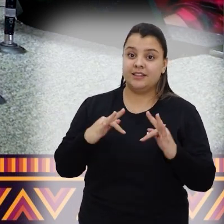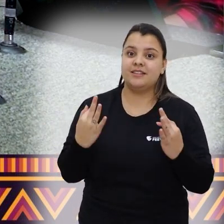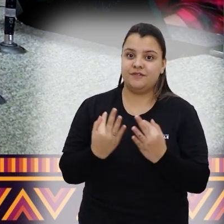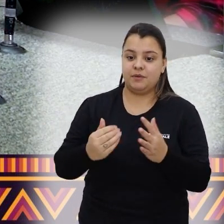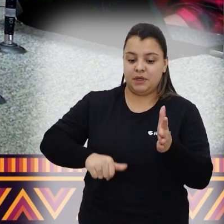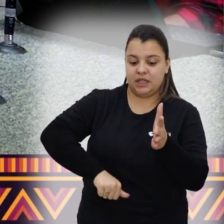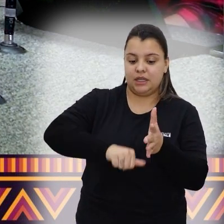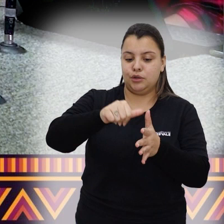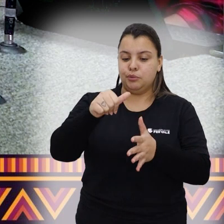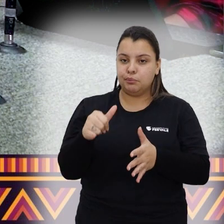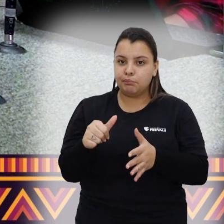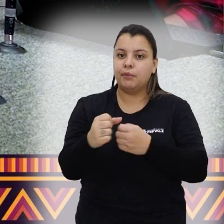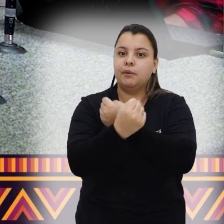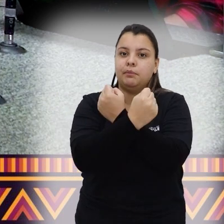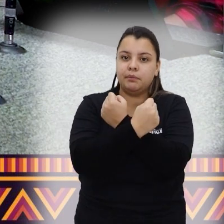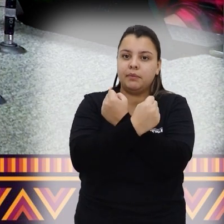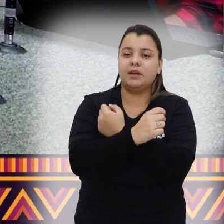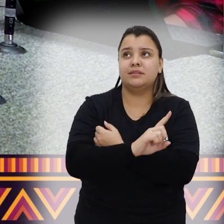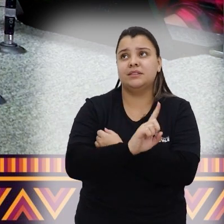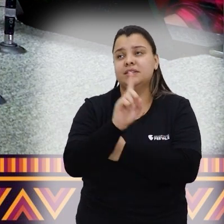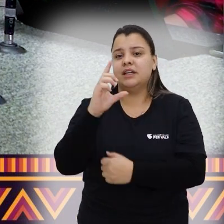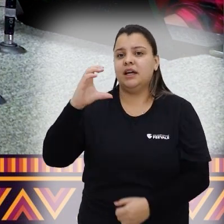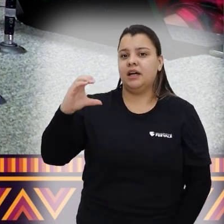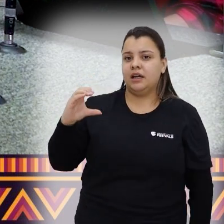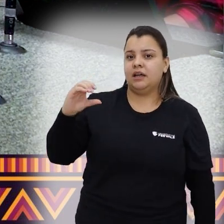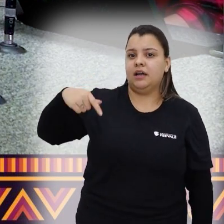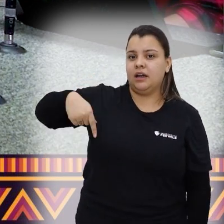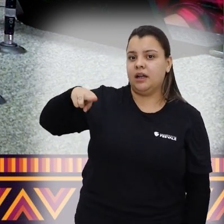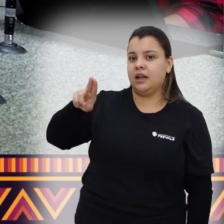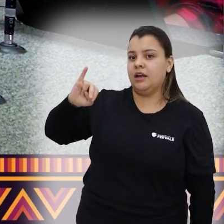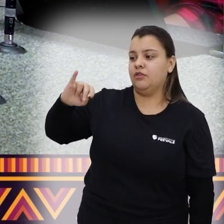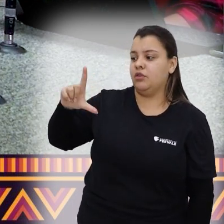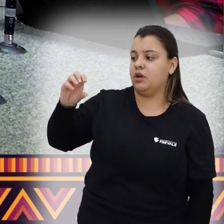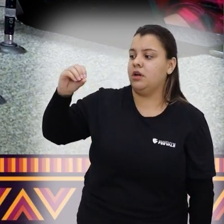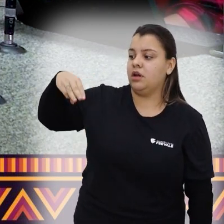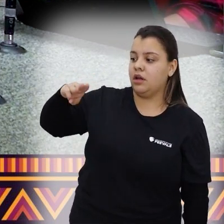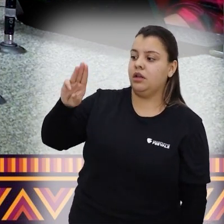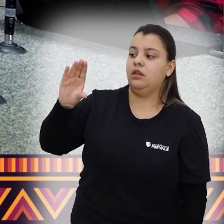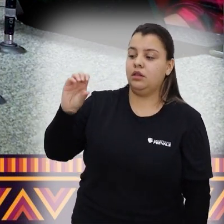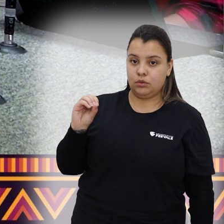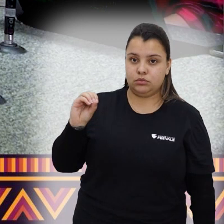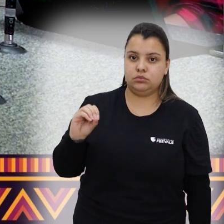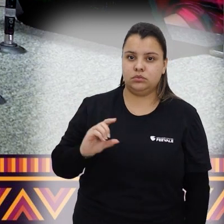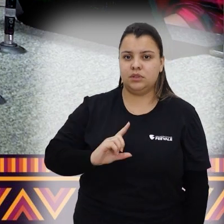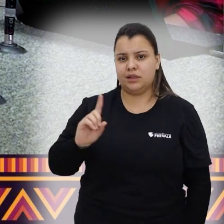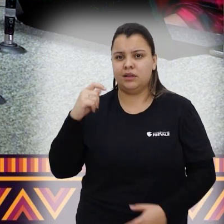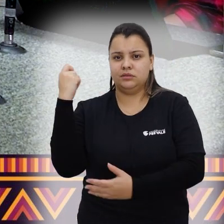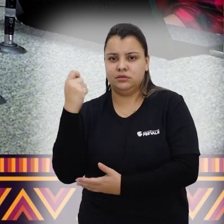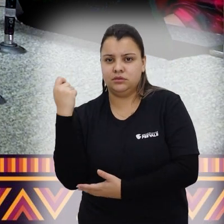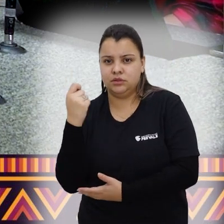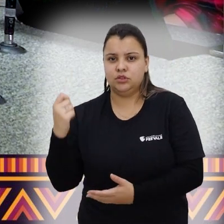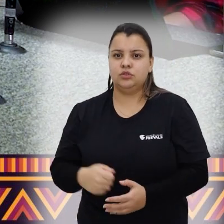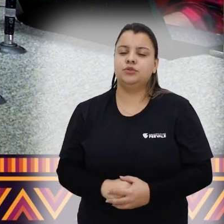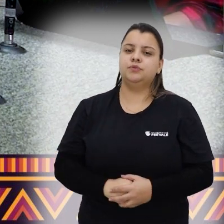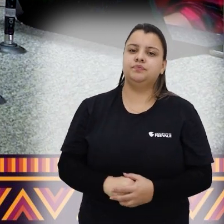do estado do Rio Grande do Sul, na qual a minha bisavó é uma das fundadoras, que fica em Restinga